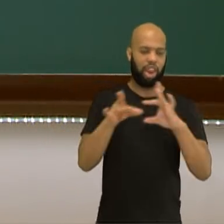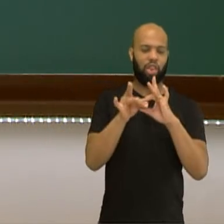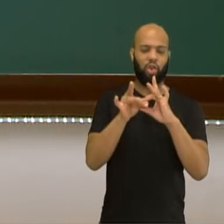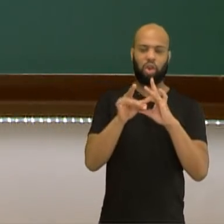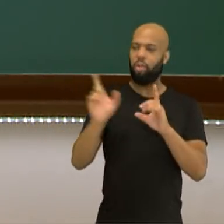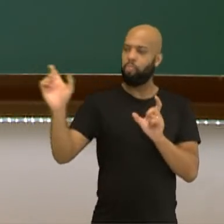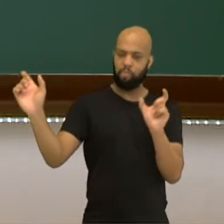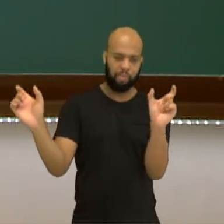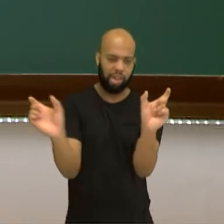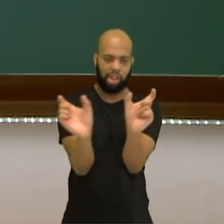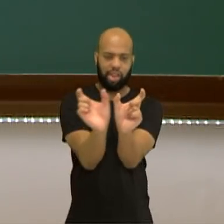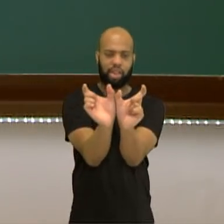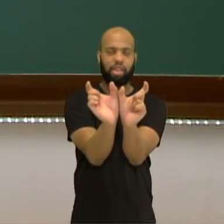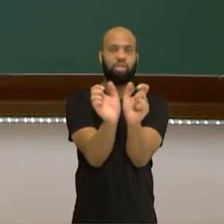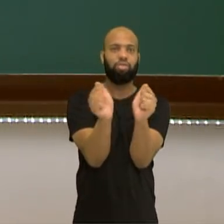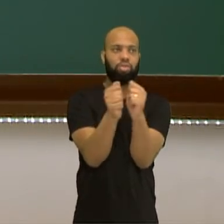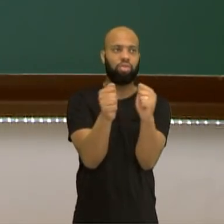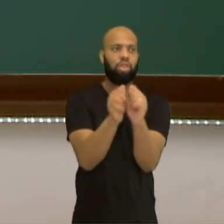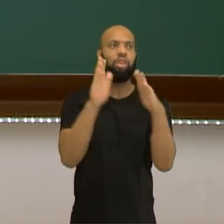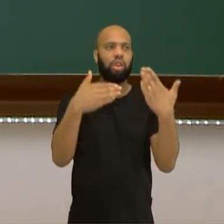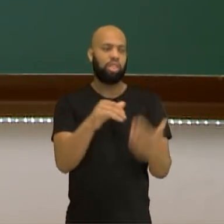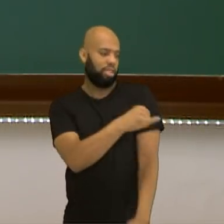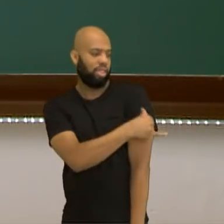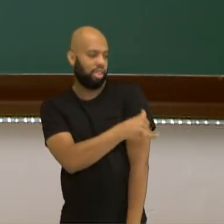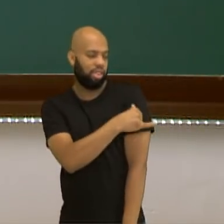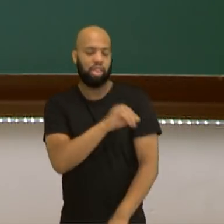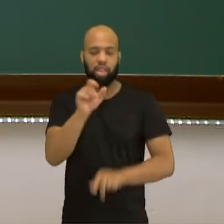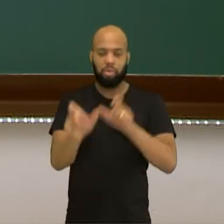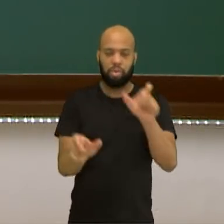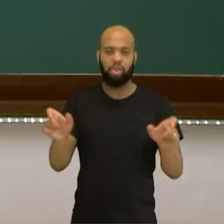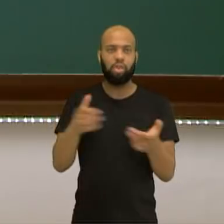os gringos chamavam, os cariocas começaram a chamar de